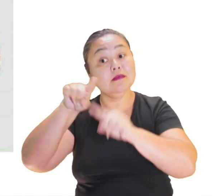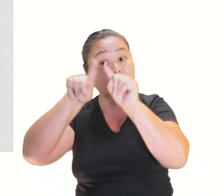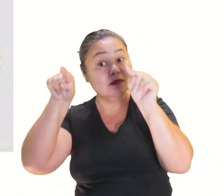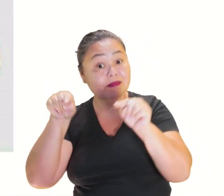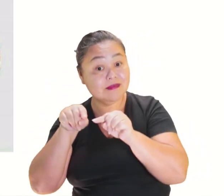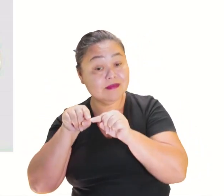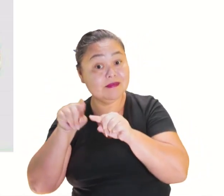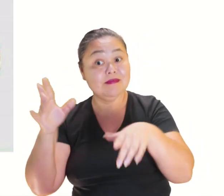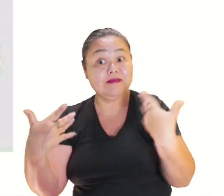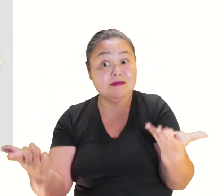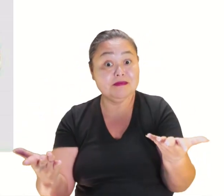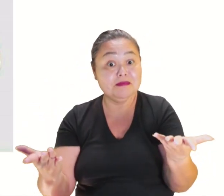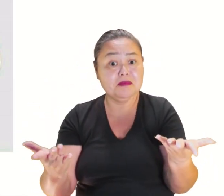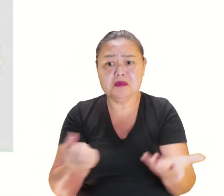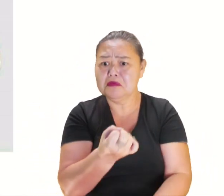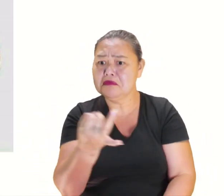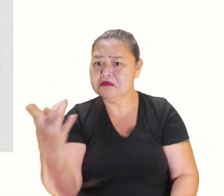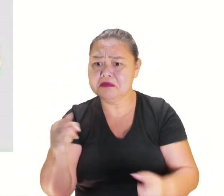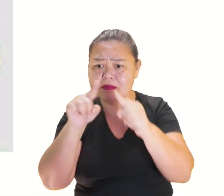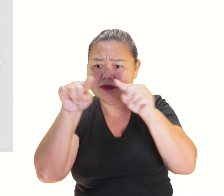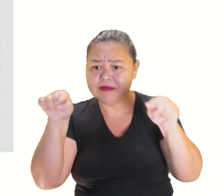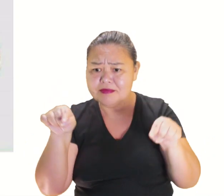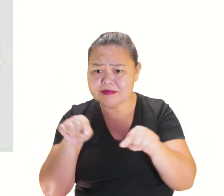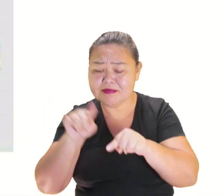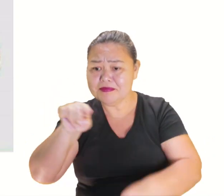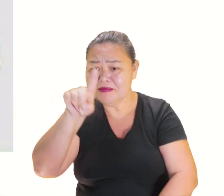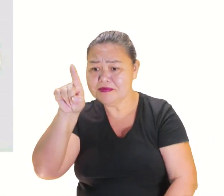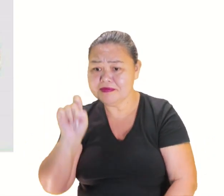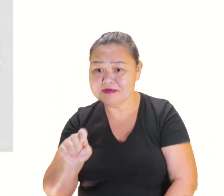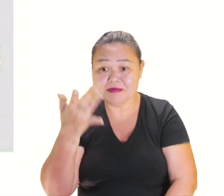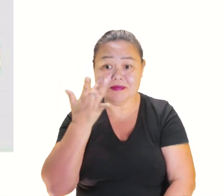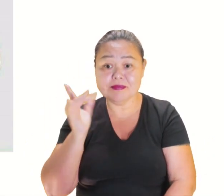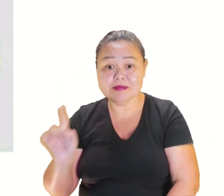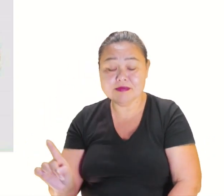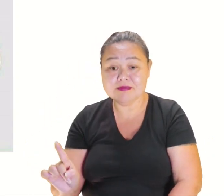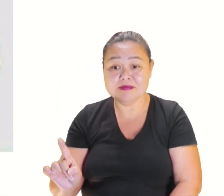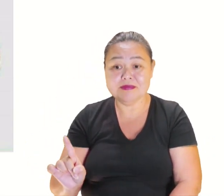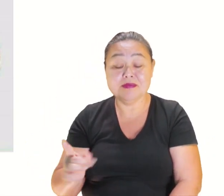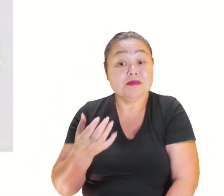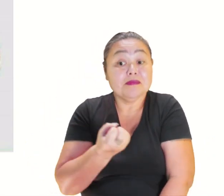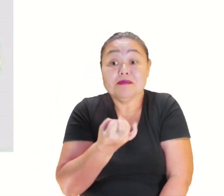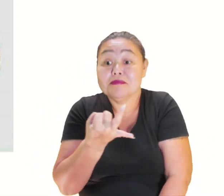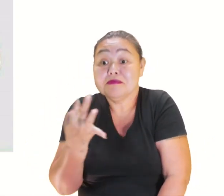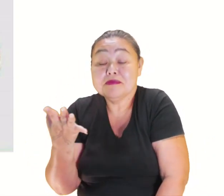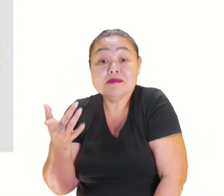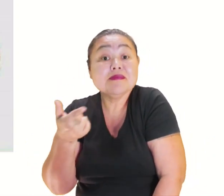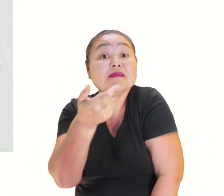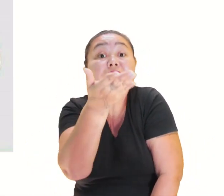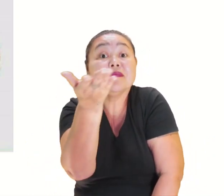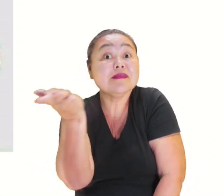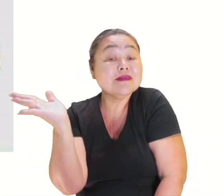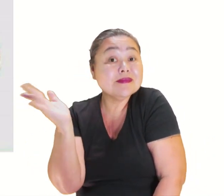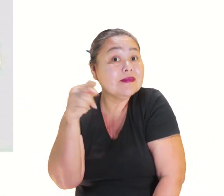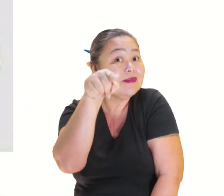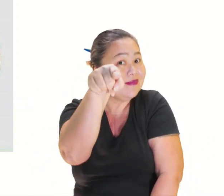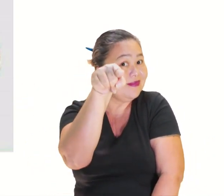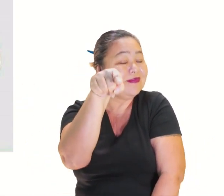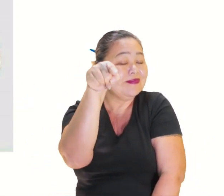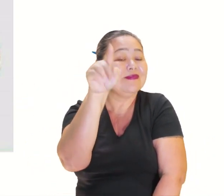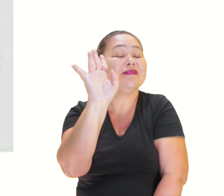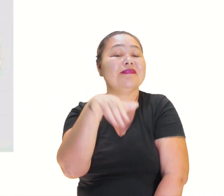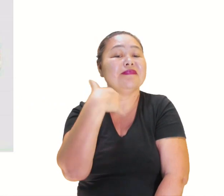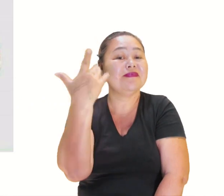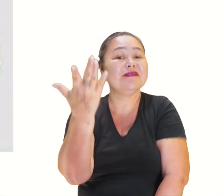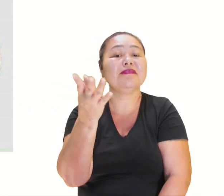igual a bolinha. Então quanto que é o triângulo? Ô, miséria! Quanto que é? Diz aí. Agora é com vocês,